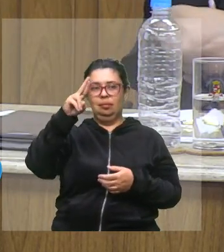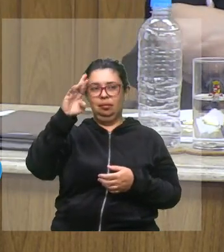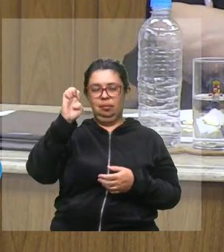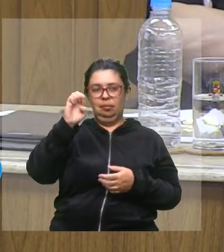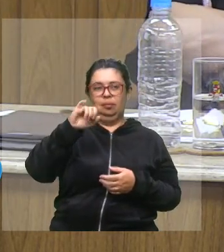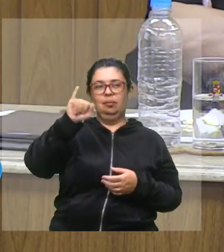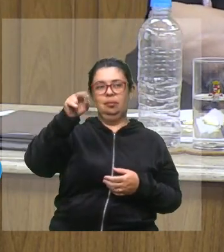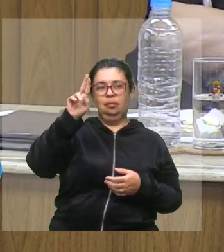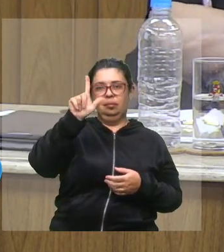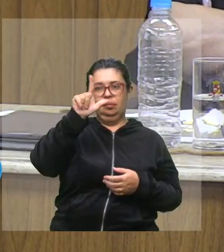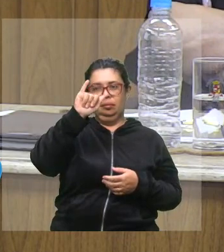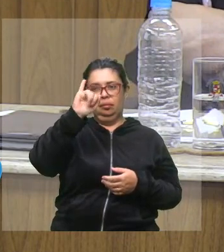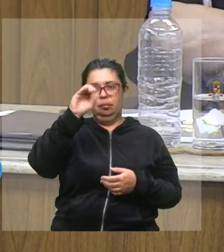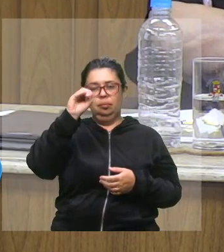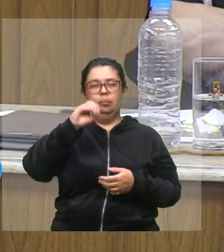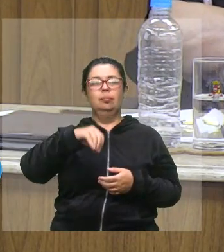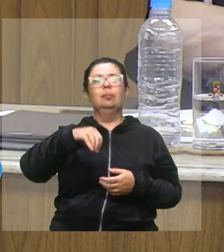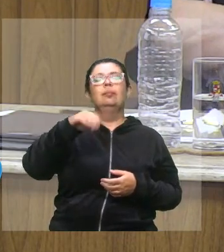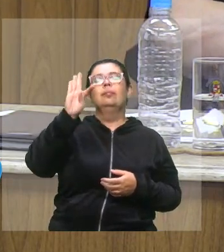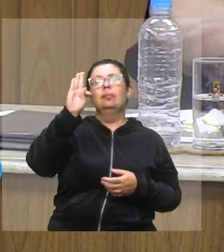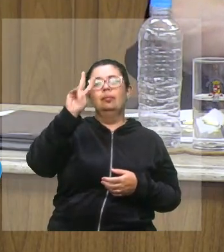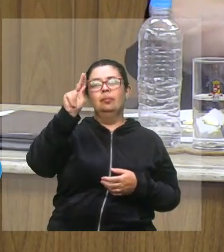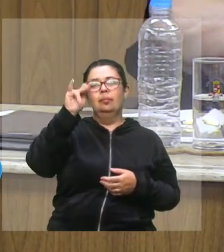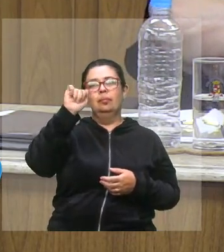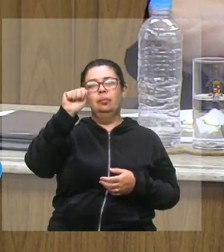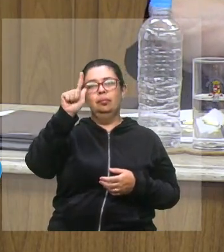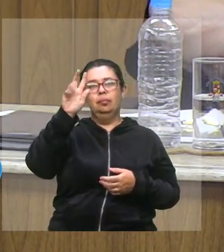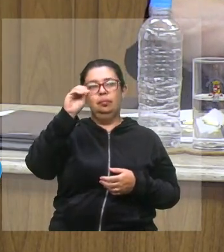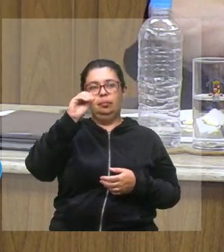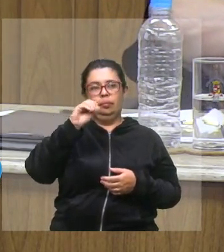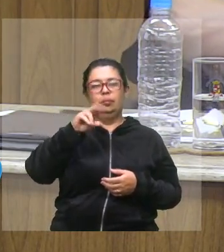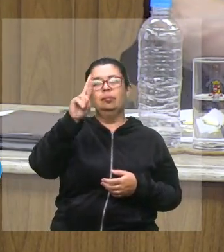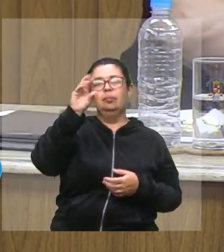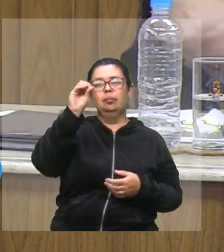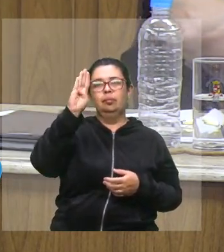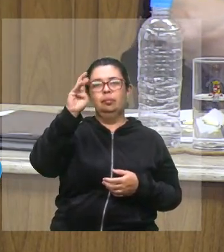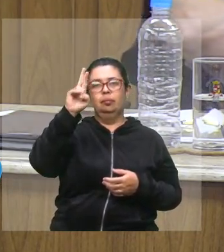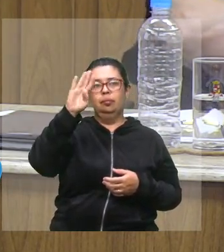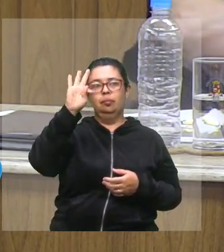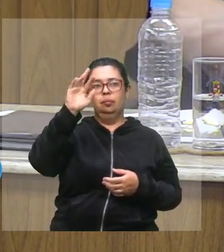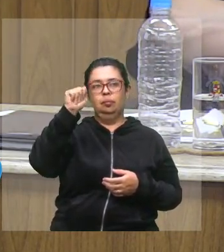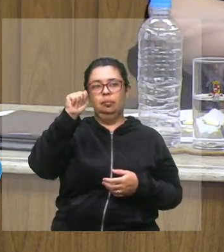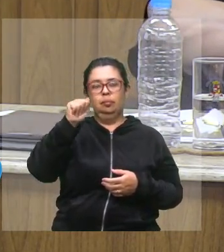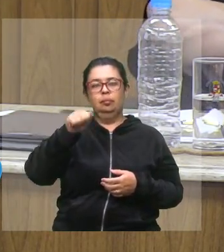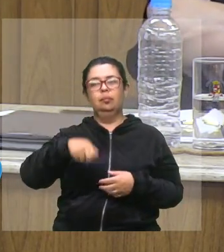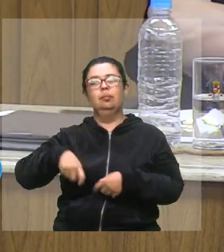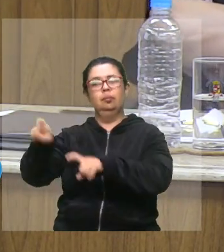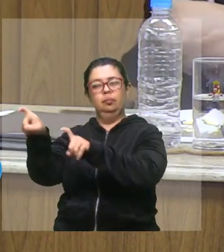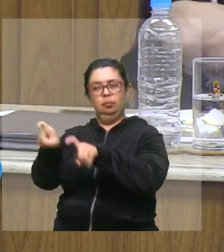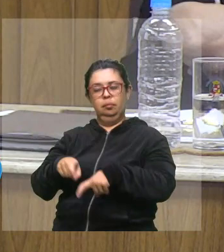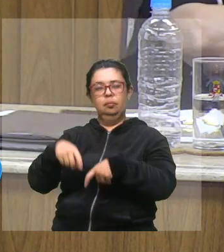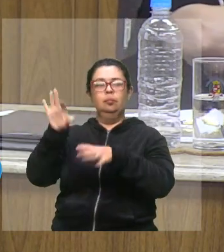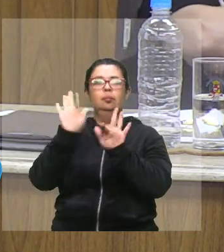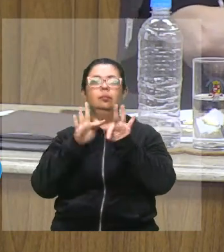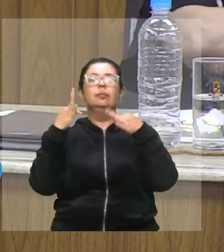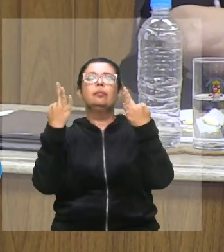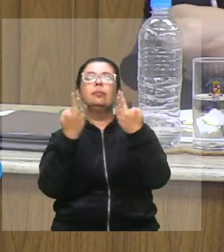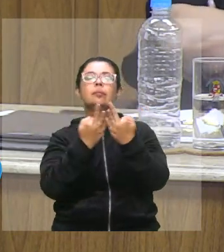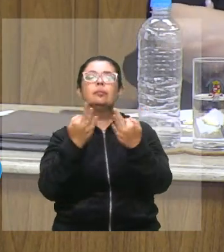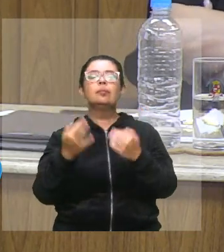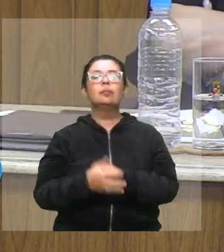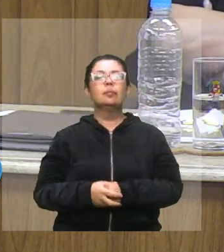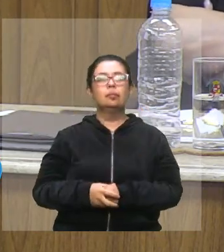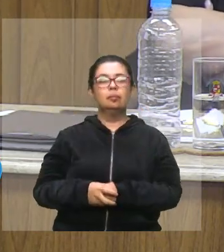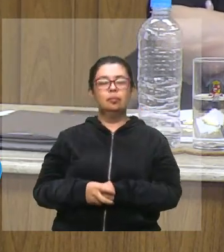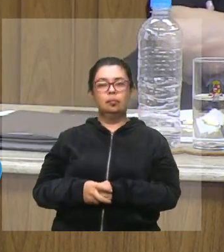Júlio ali, né? O Júlio que chegou ali agora também. Não podemos desconsiderar, né, a agricultura familiar, a questão da